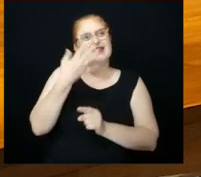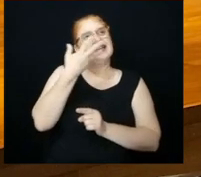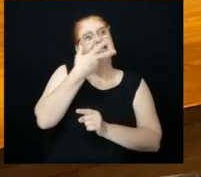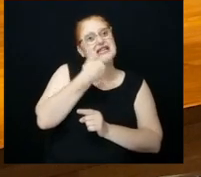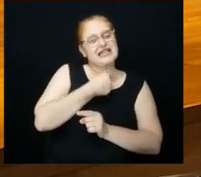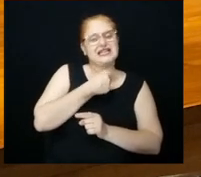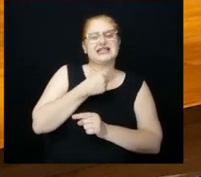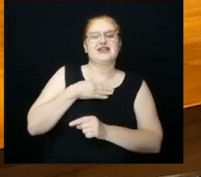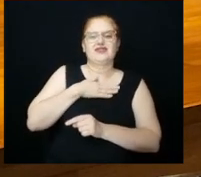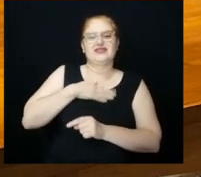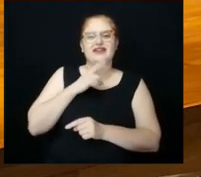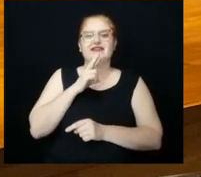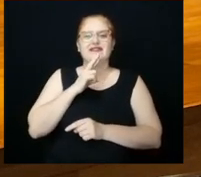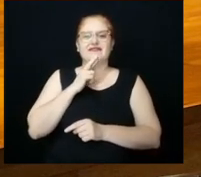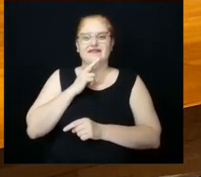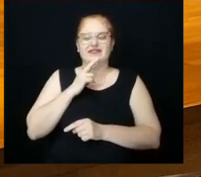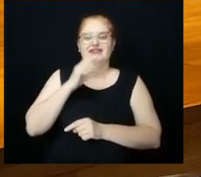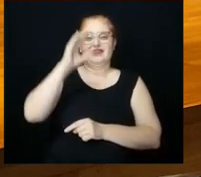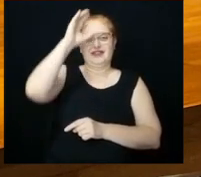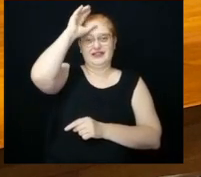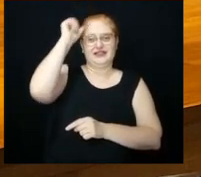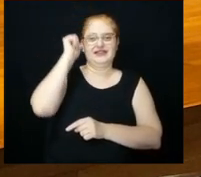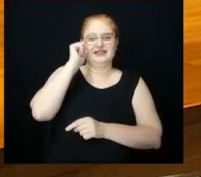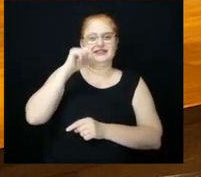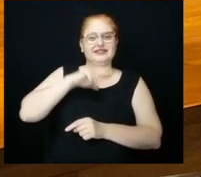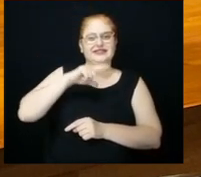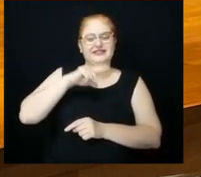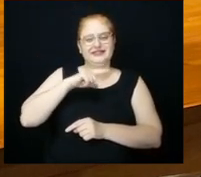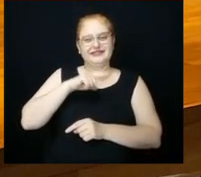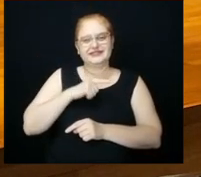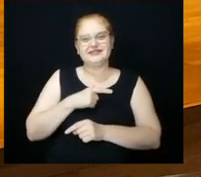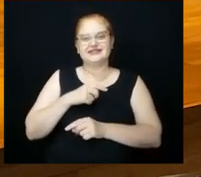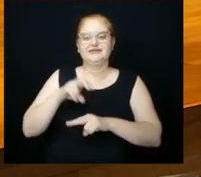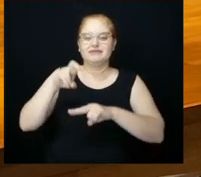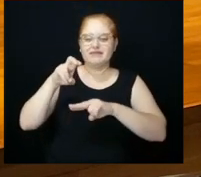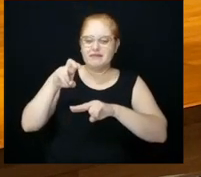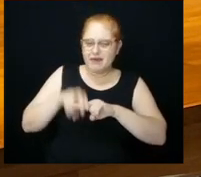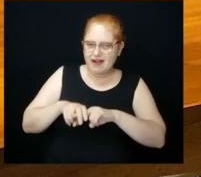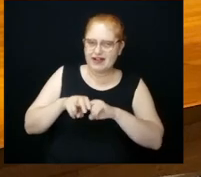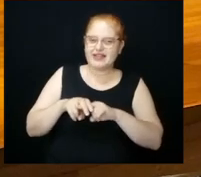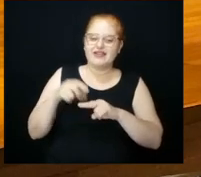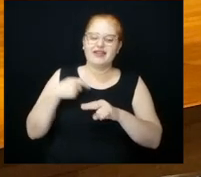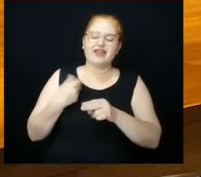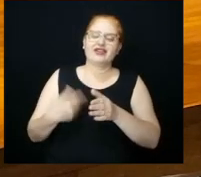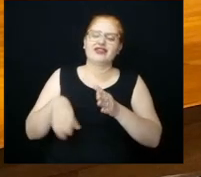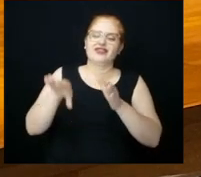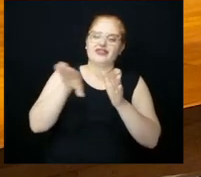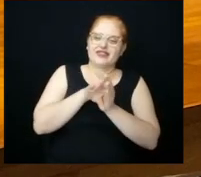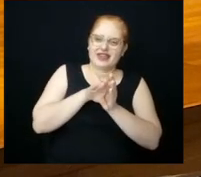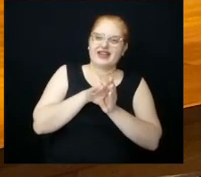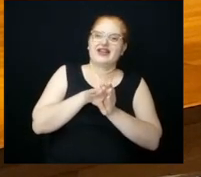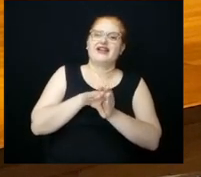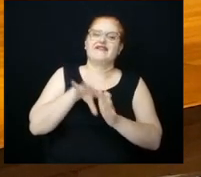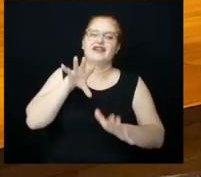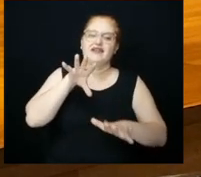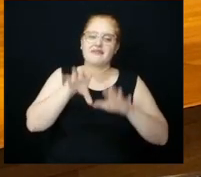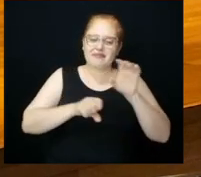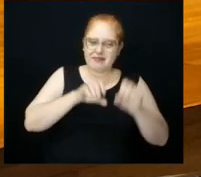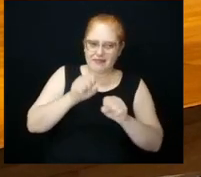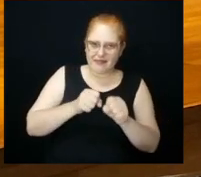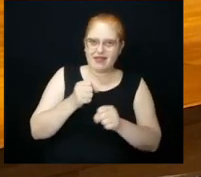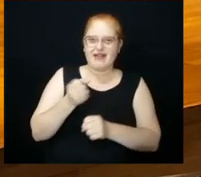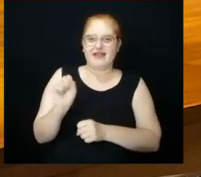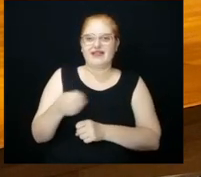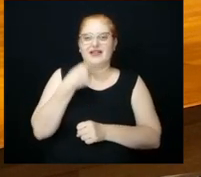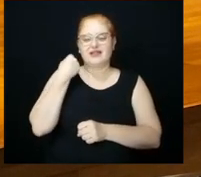gasosa. A tia Rosa tinha posto um banquinho embaixo da torneira da cerveja para eu chegar lá e tirar os finos.